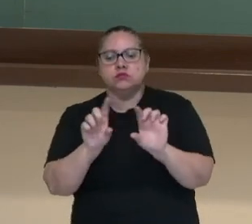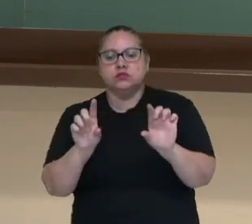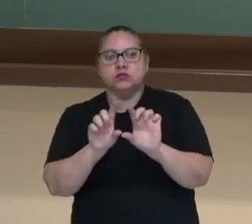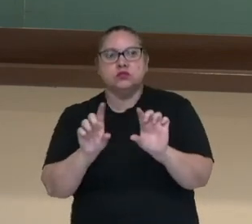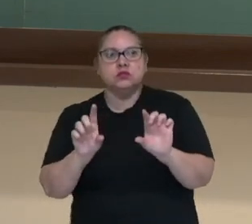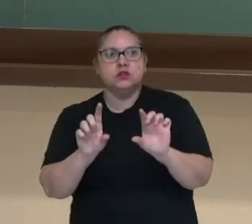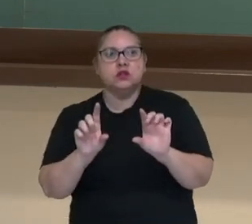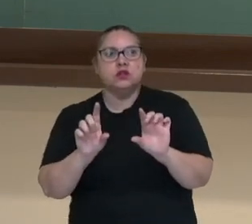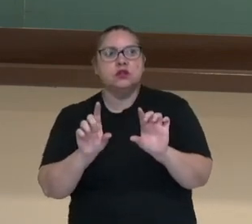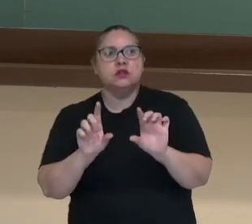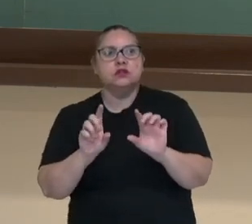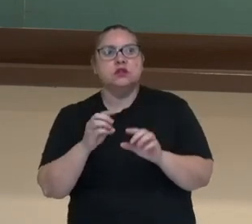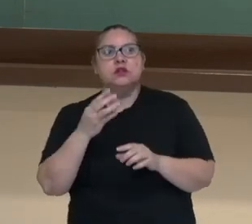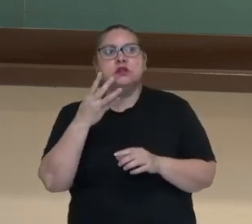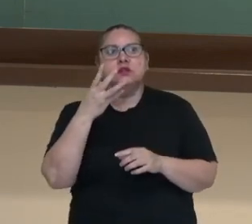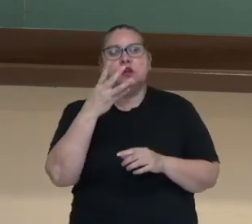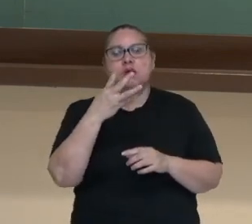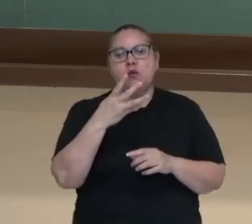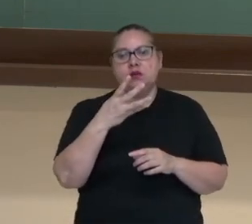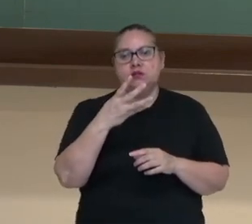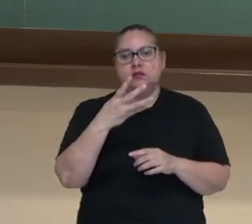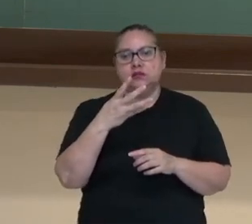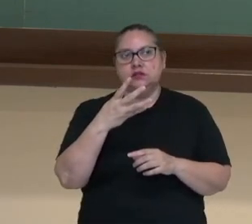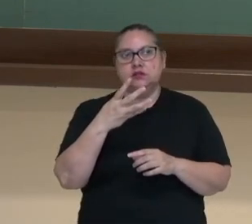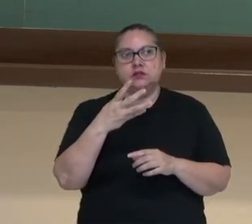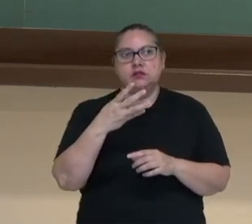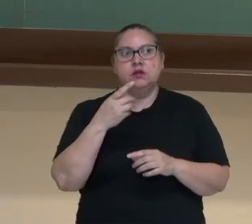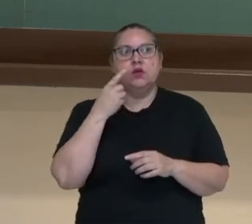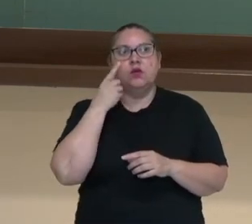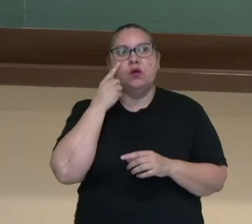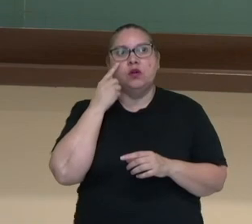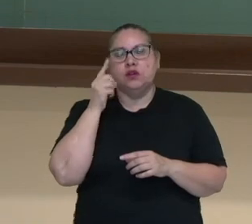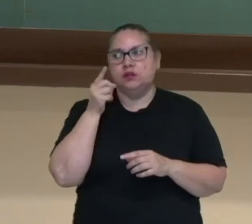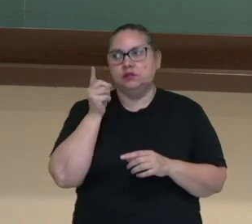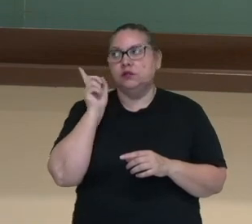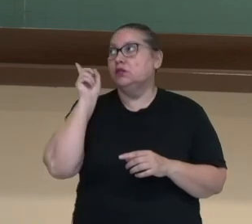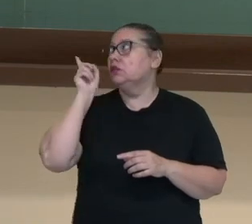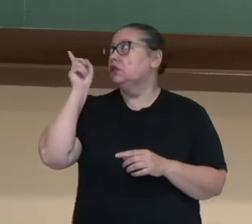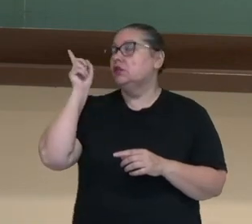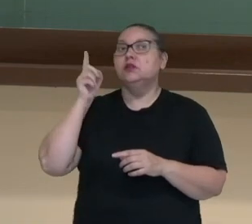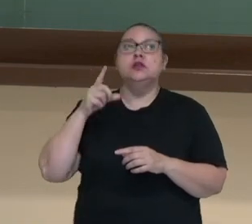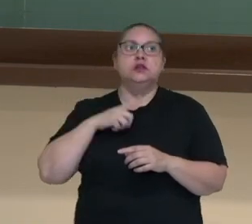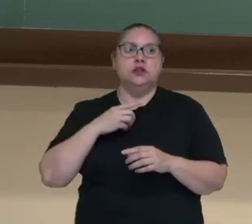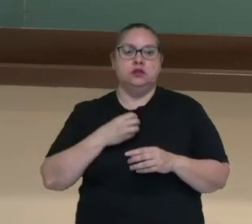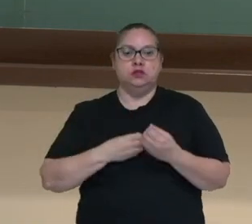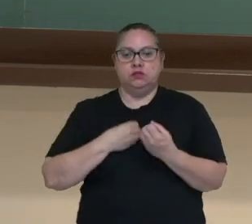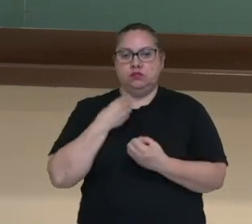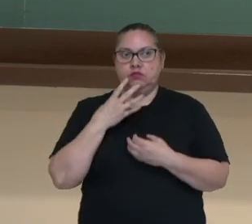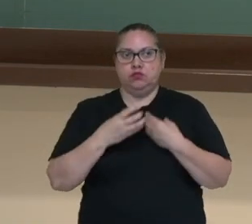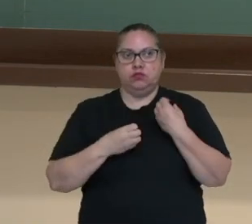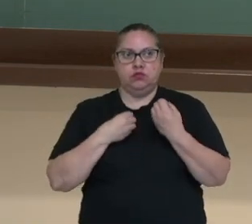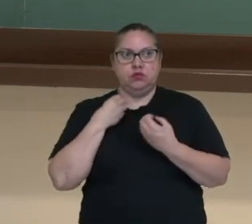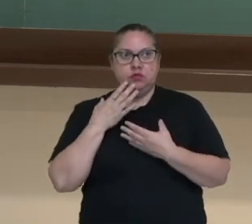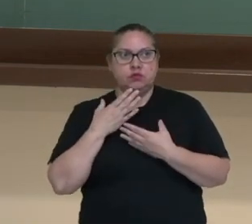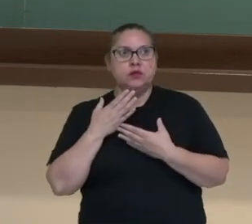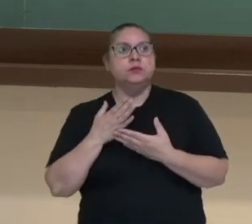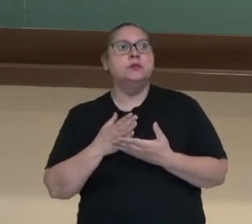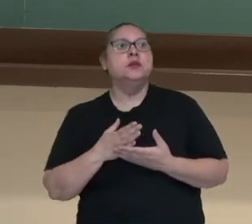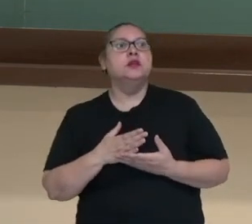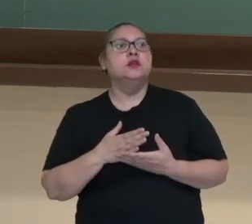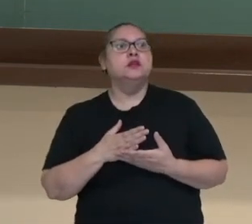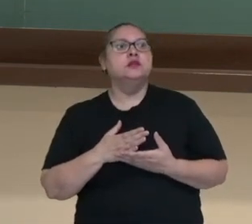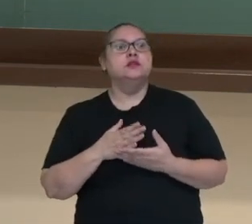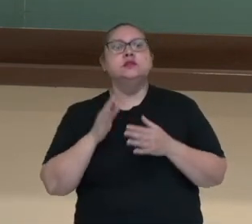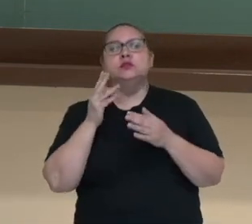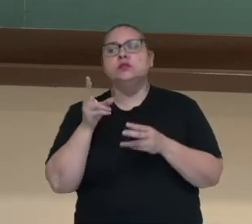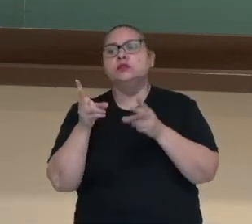né? Na quarta estrofe. Olha aqui, confira comigo. Eu tenho o poema que eu deixei no intervalo para vocês e